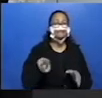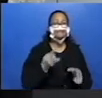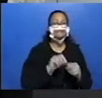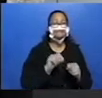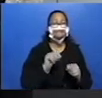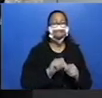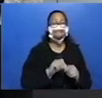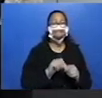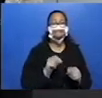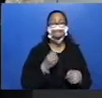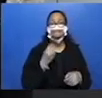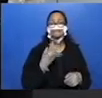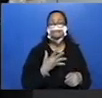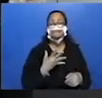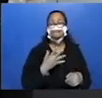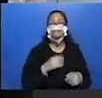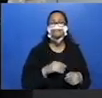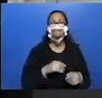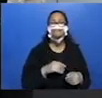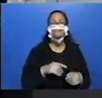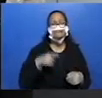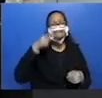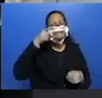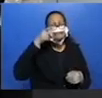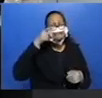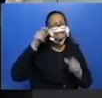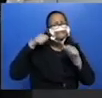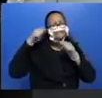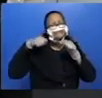bom? Então, assista a videoaula,